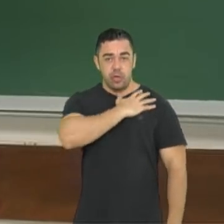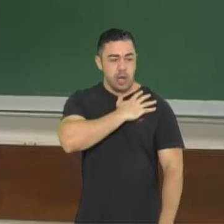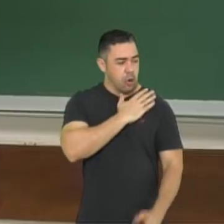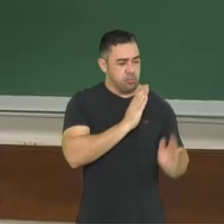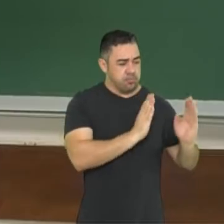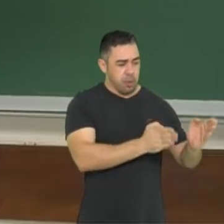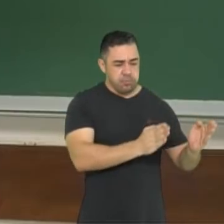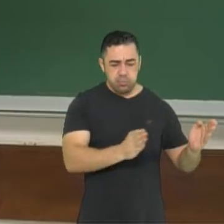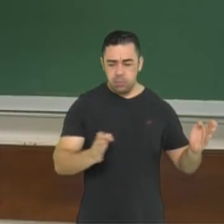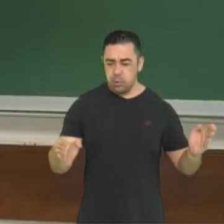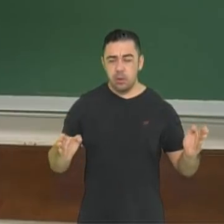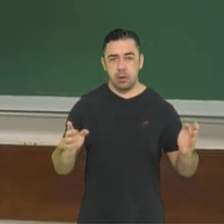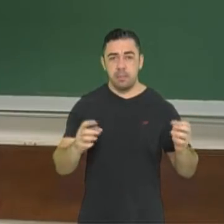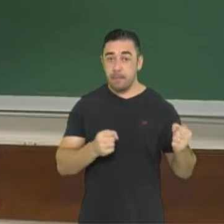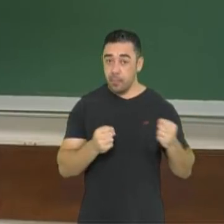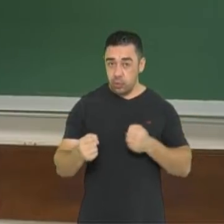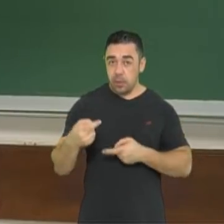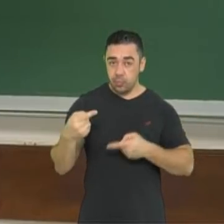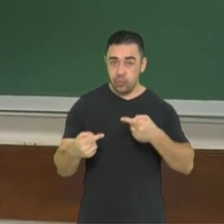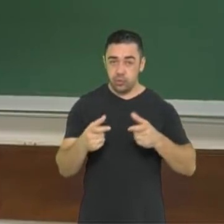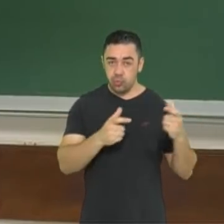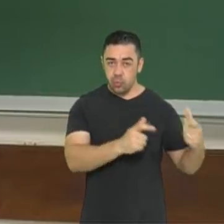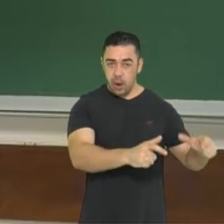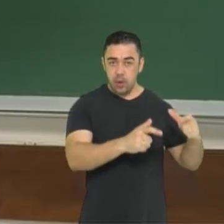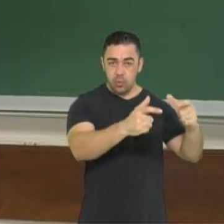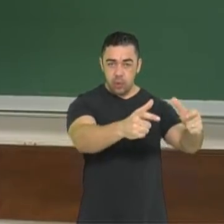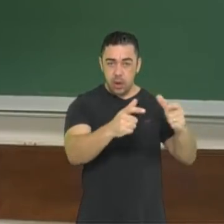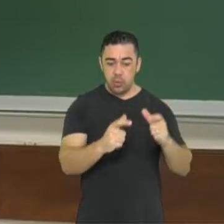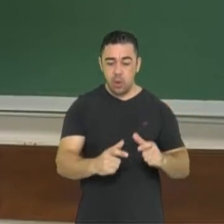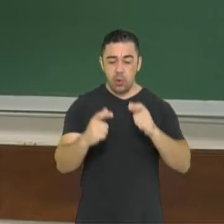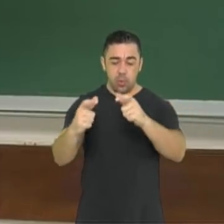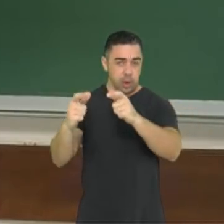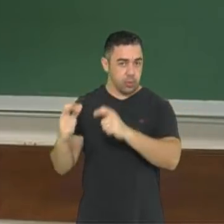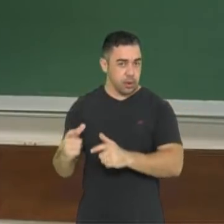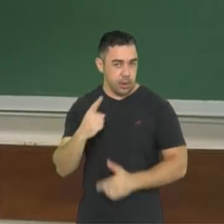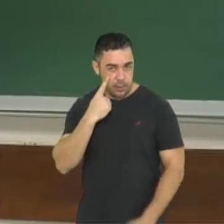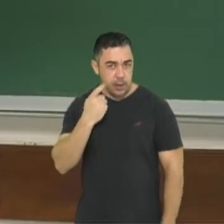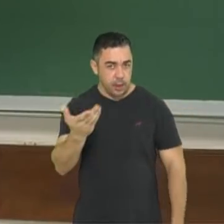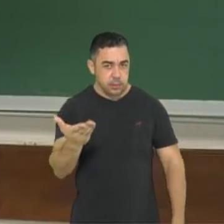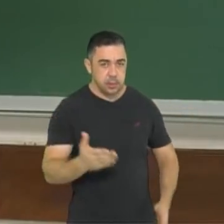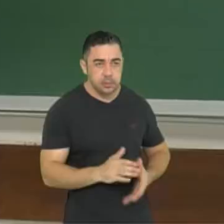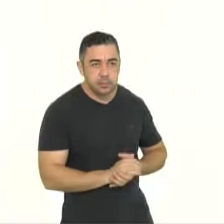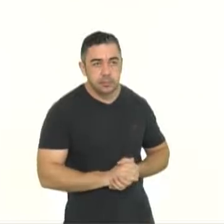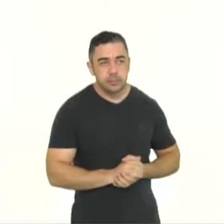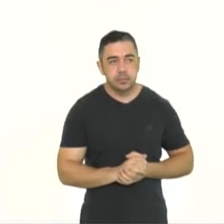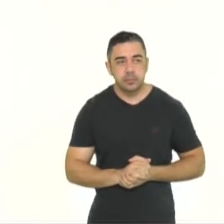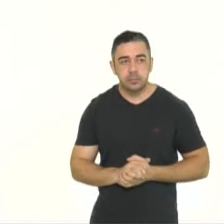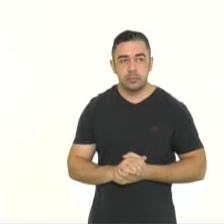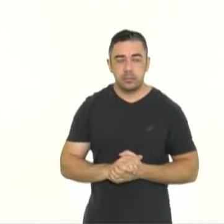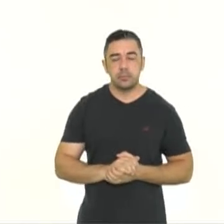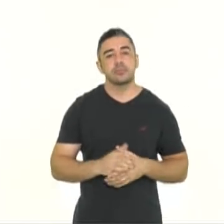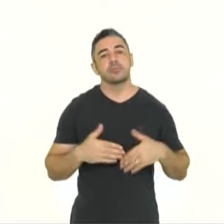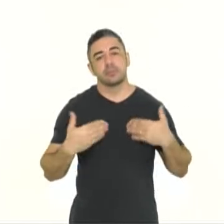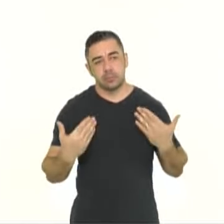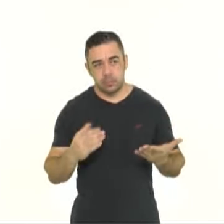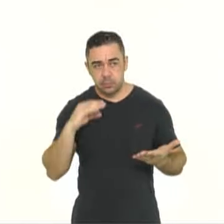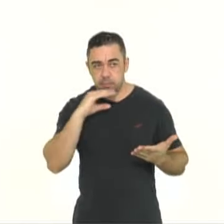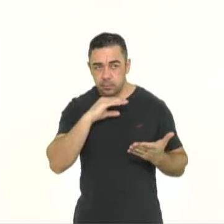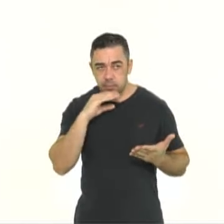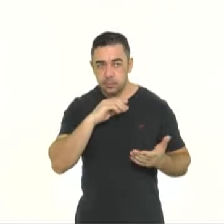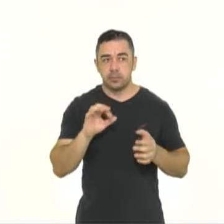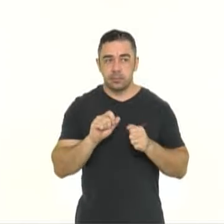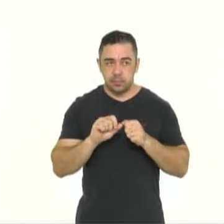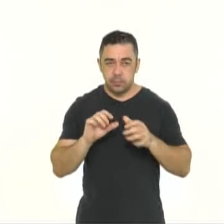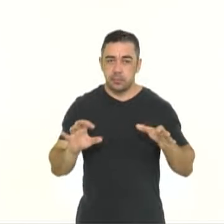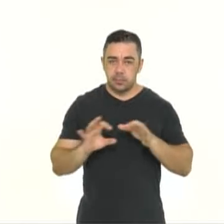poderes políticos também em suas localidades, né? Poderes locais. Olha que interessante. Claro, vai criando também laços